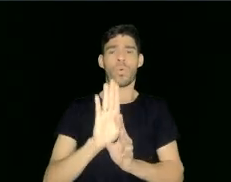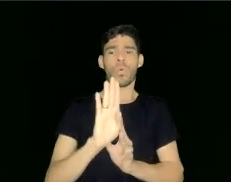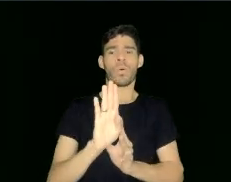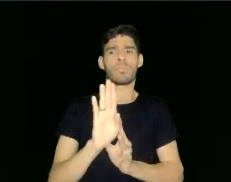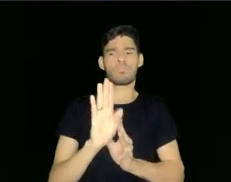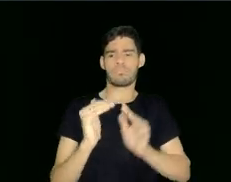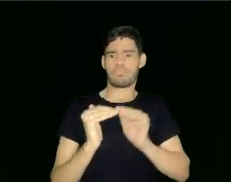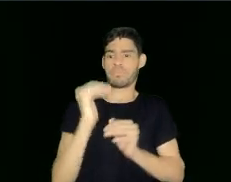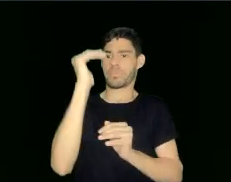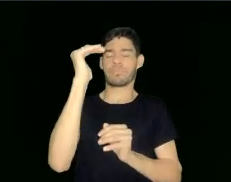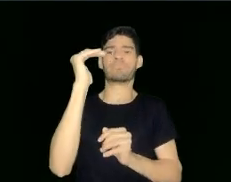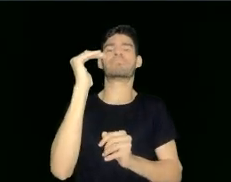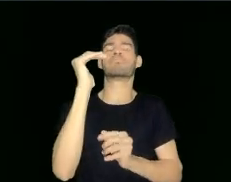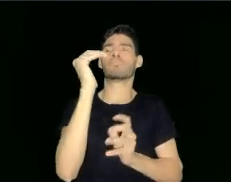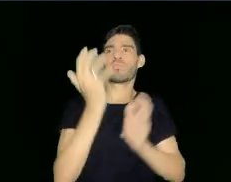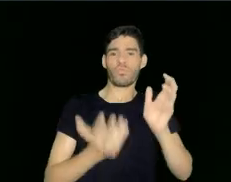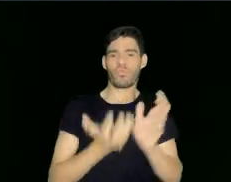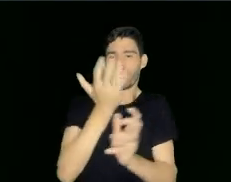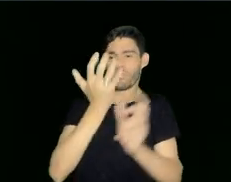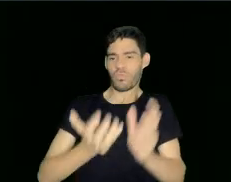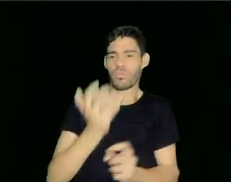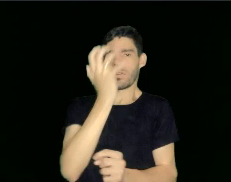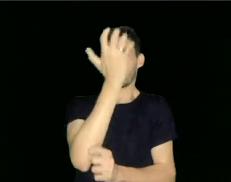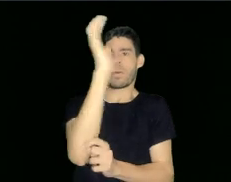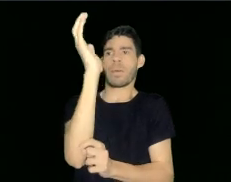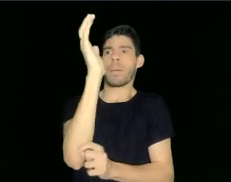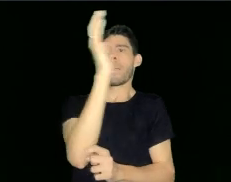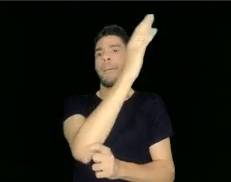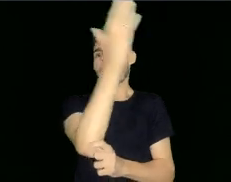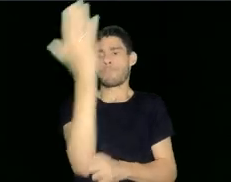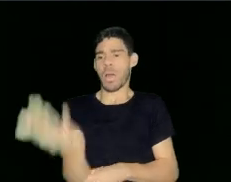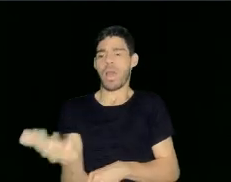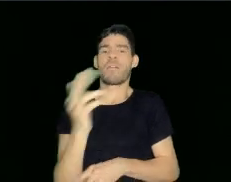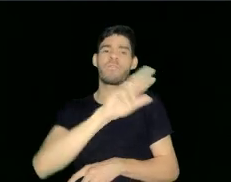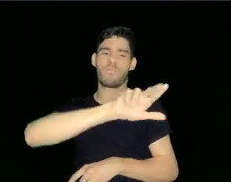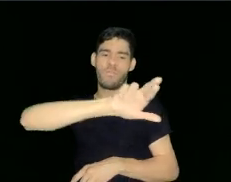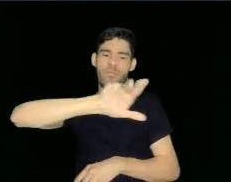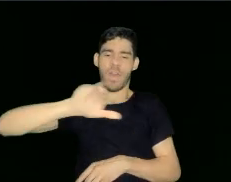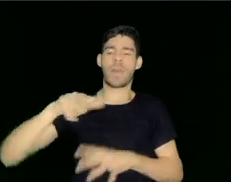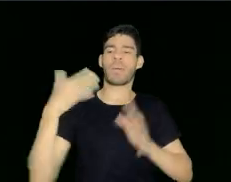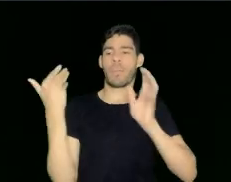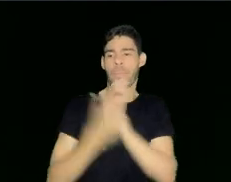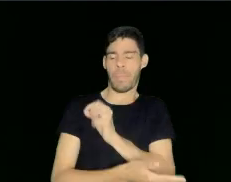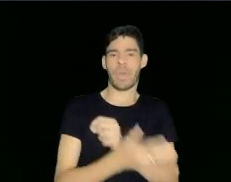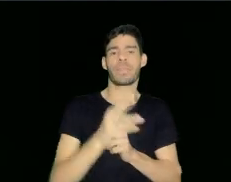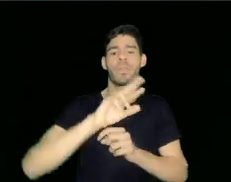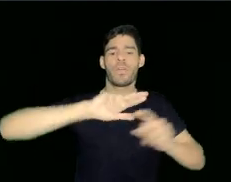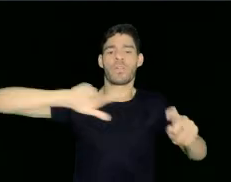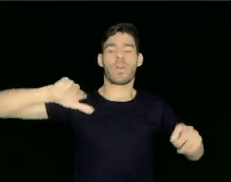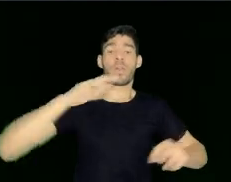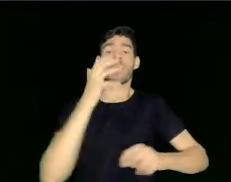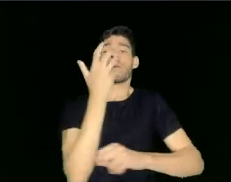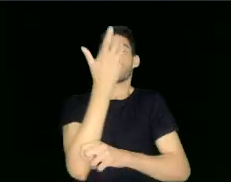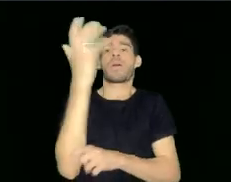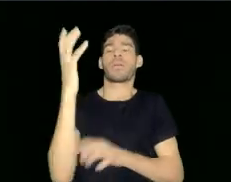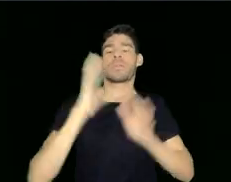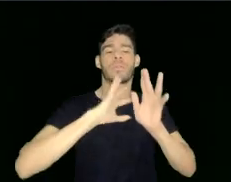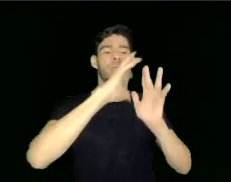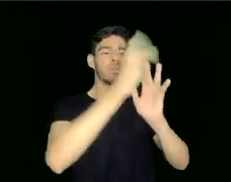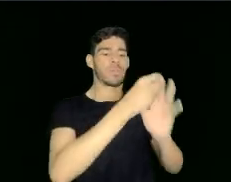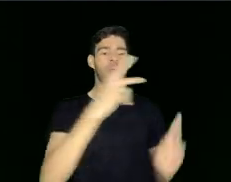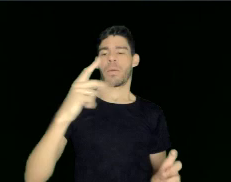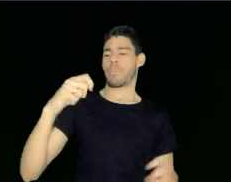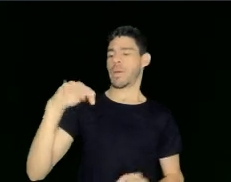observado em um aumento descomunal das queimadas e do desmatamento em vários biomas, com grande perda